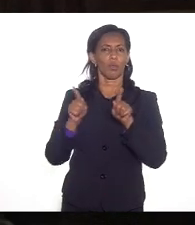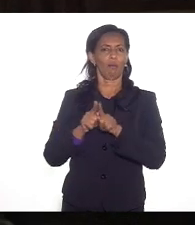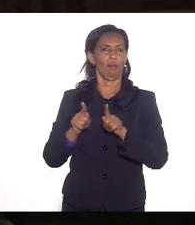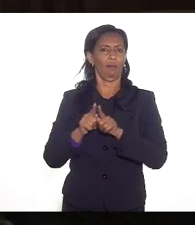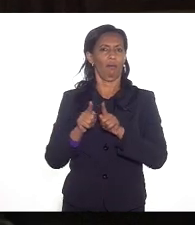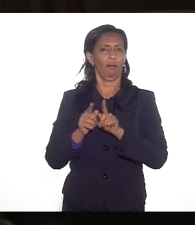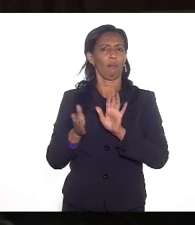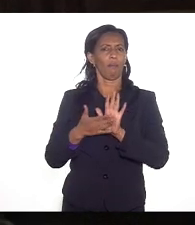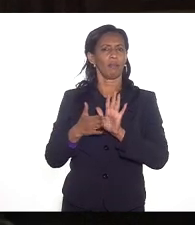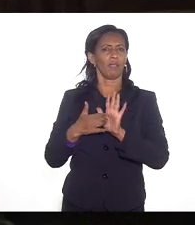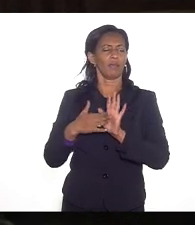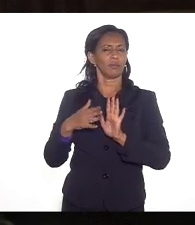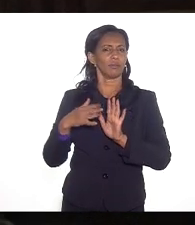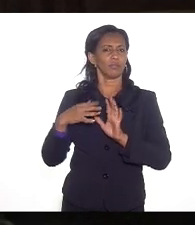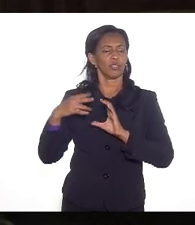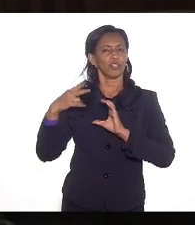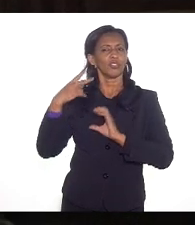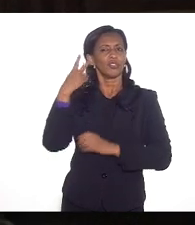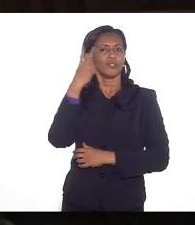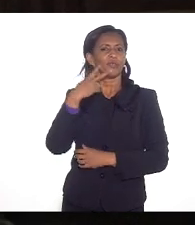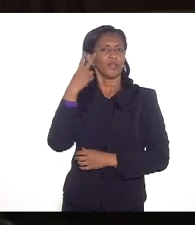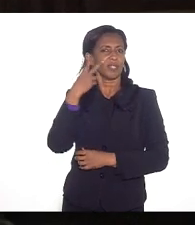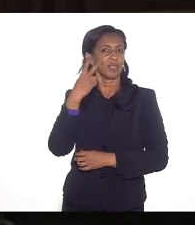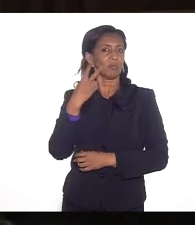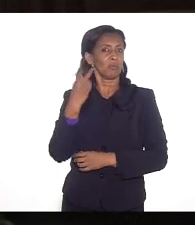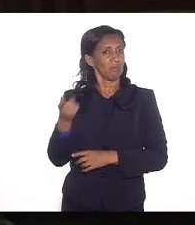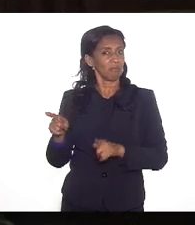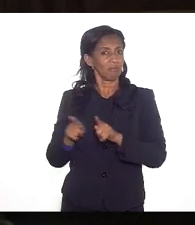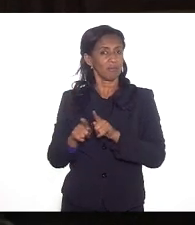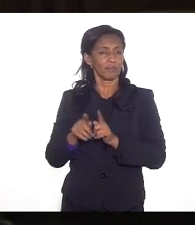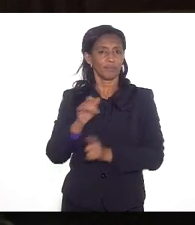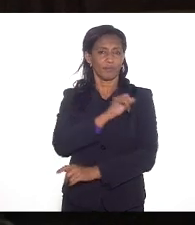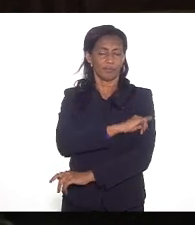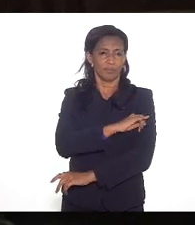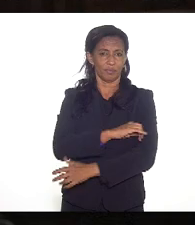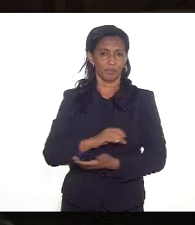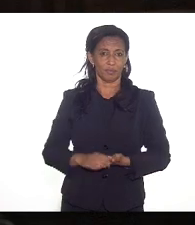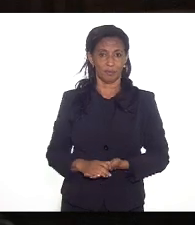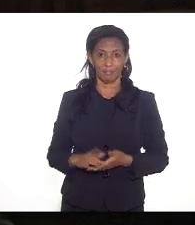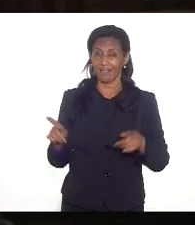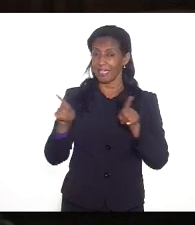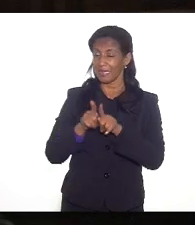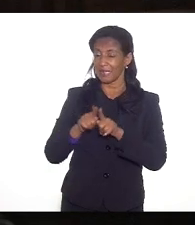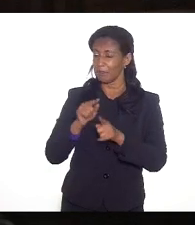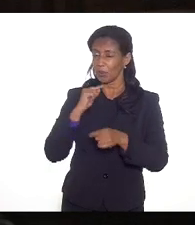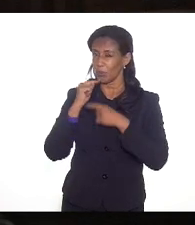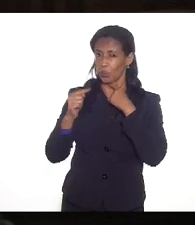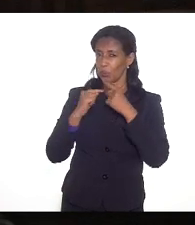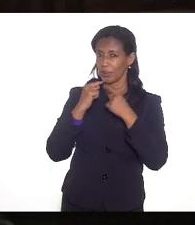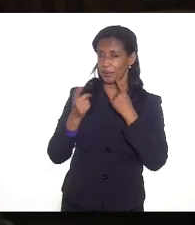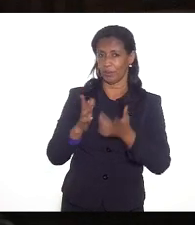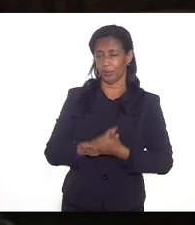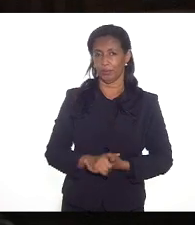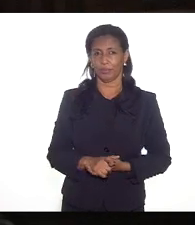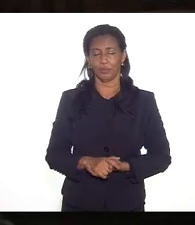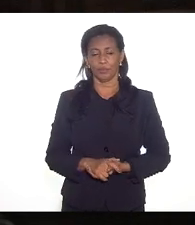de vereador na Cidade do Rio de Janeiro ah e também não conseguiu